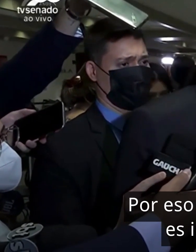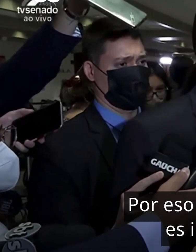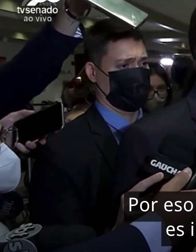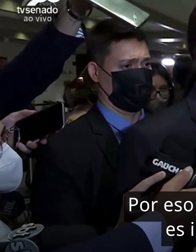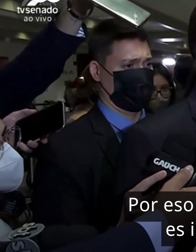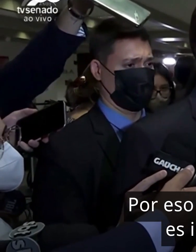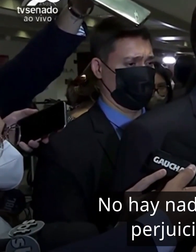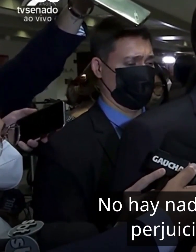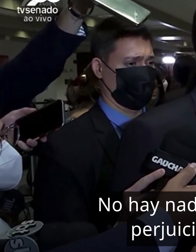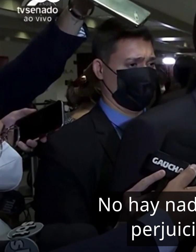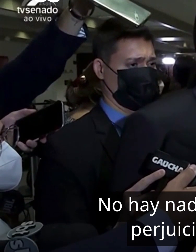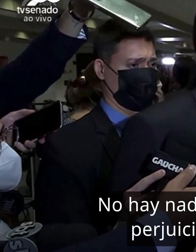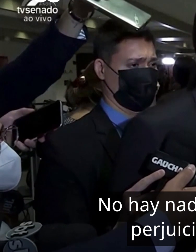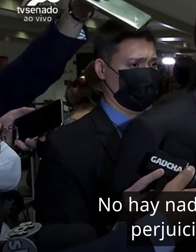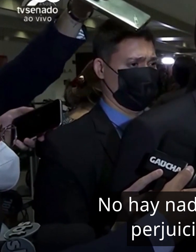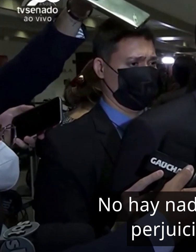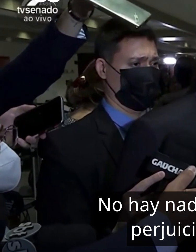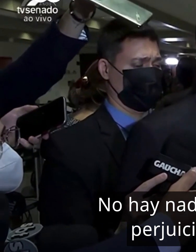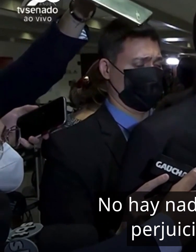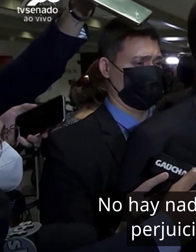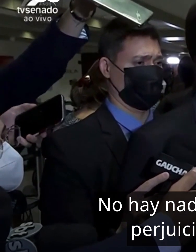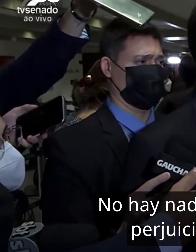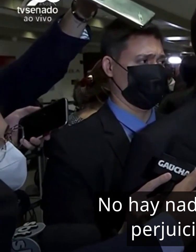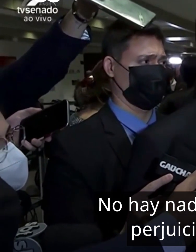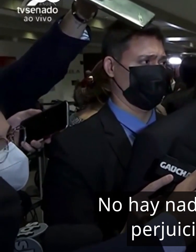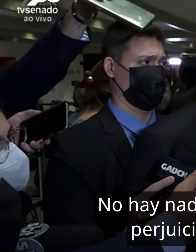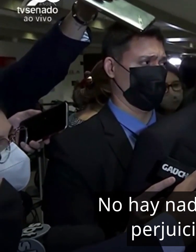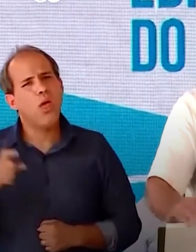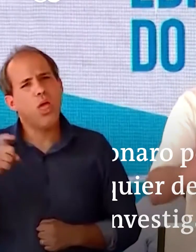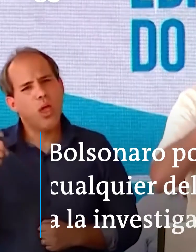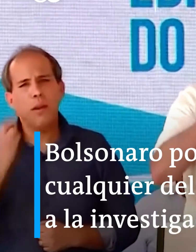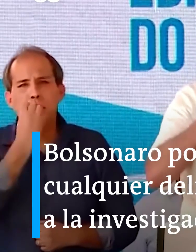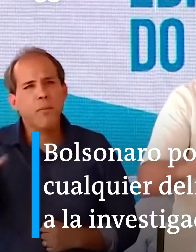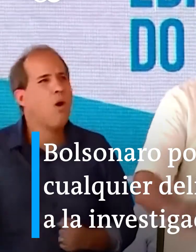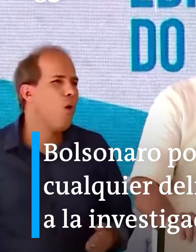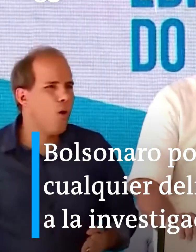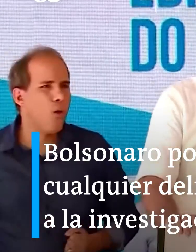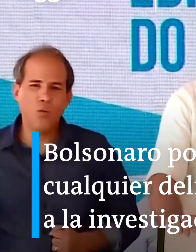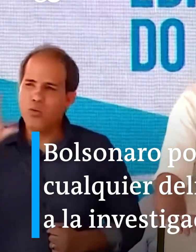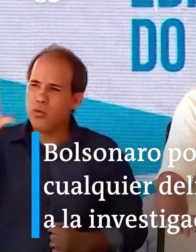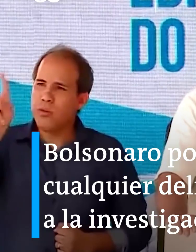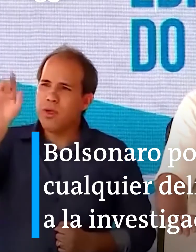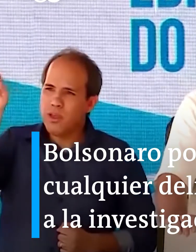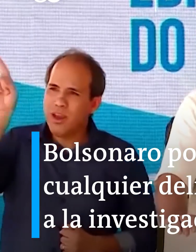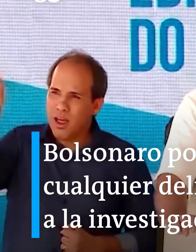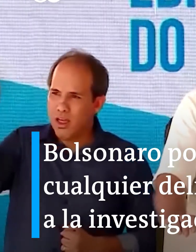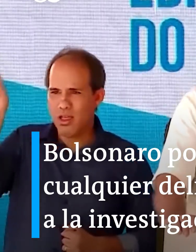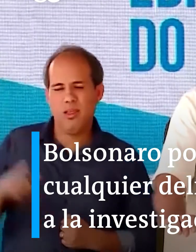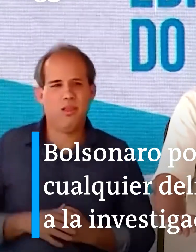pronto, inconstitucional. Não tem nada que se aproveite. Ele prestou um grande desserviço à população.